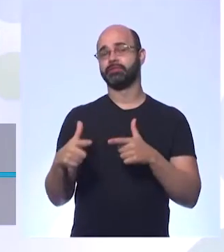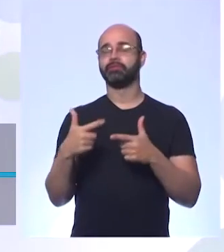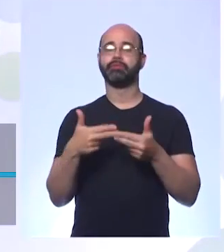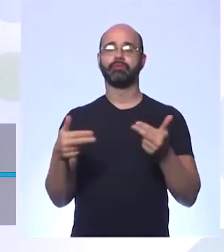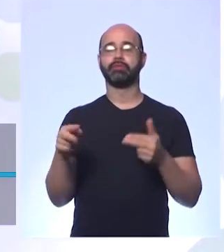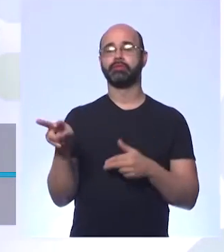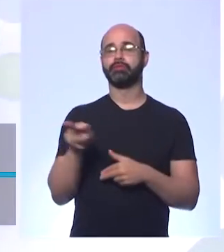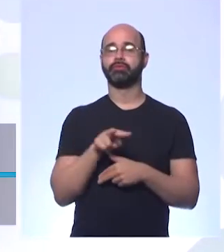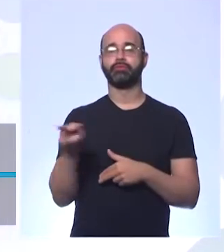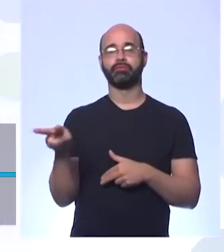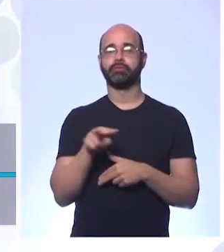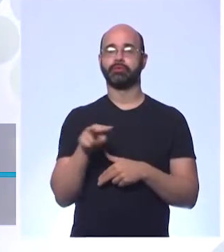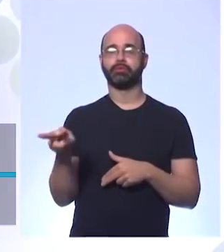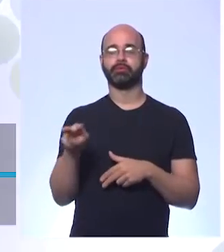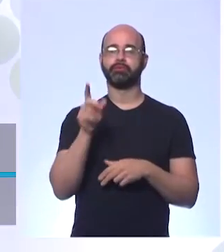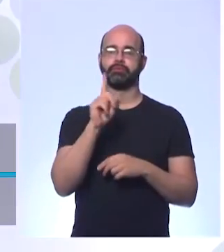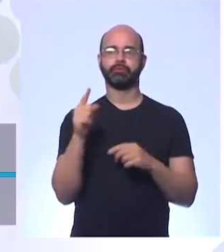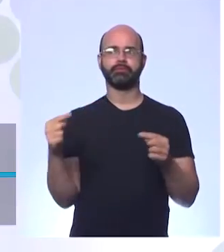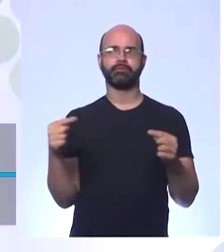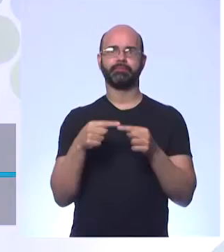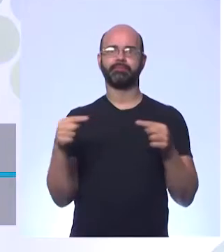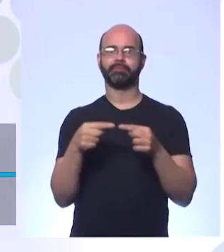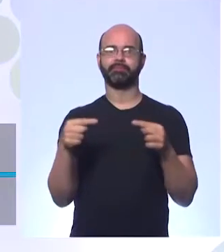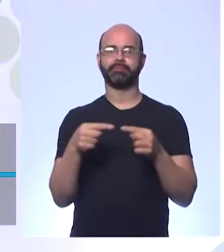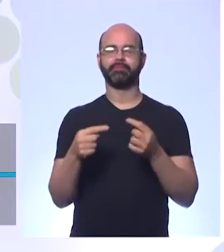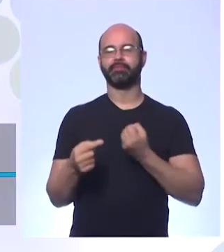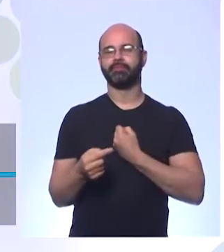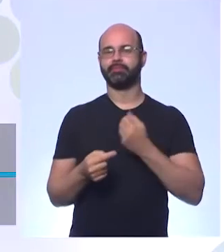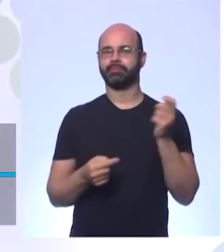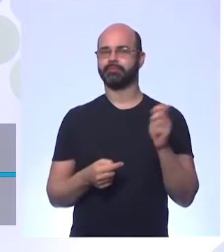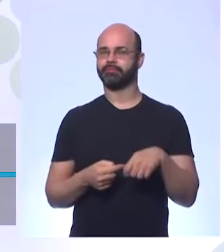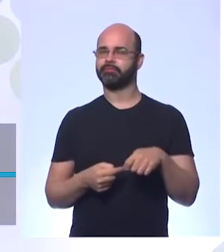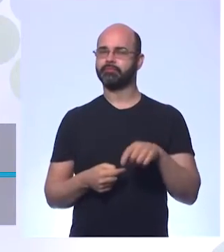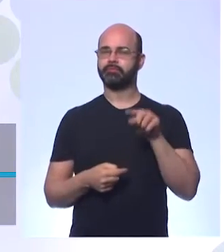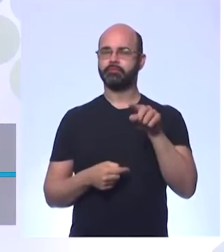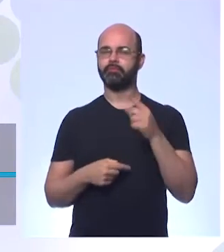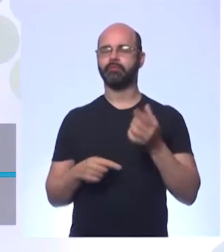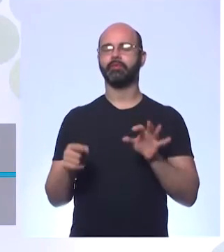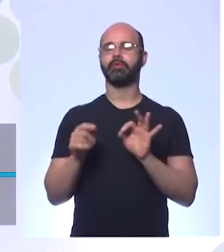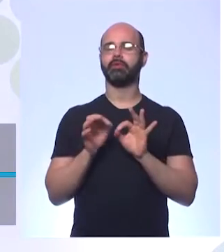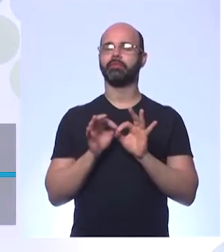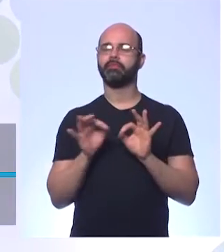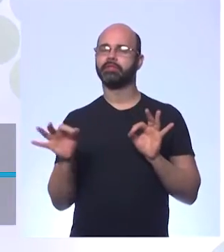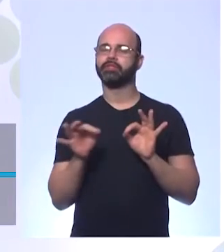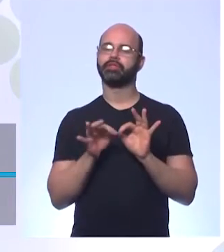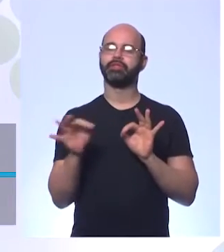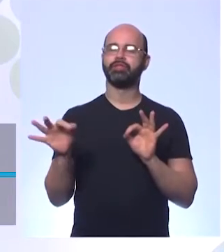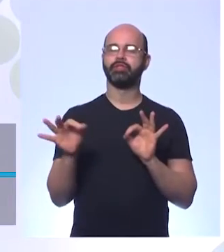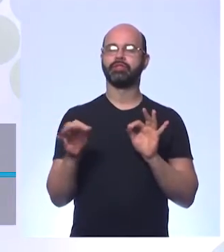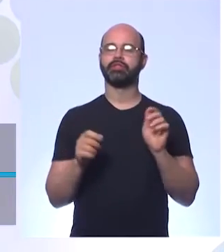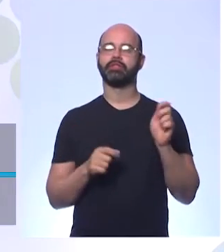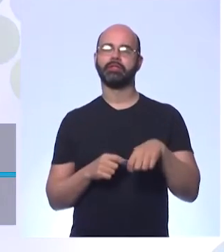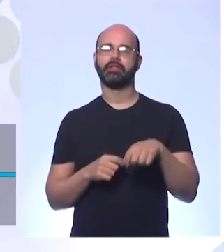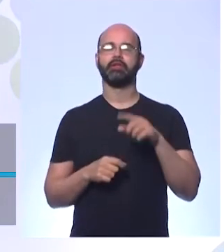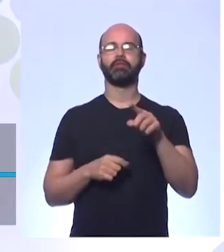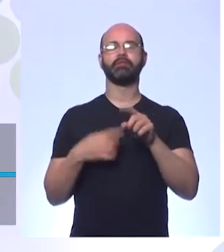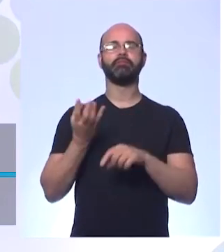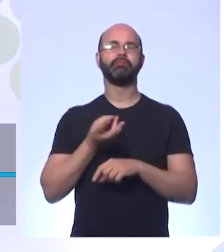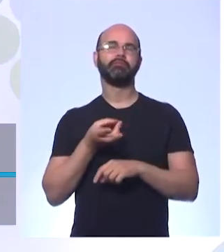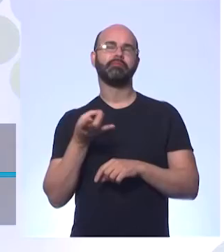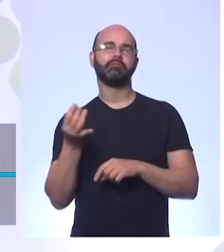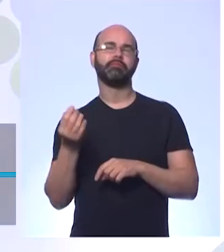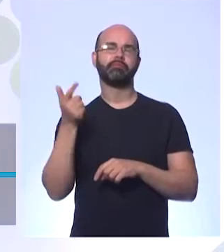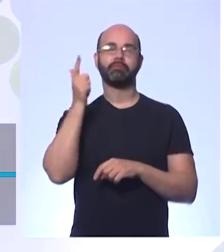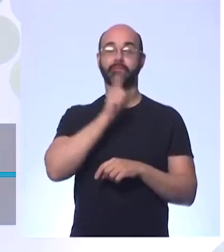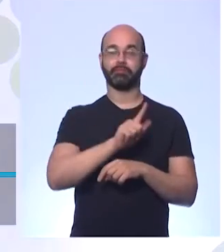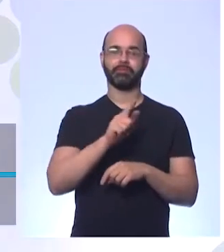coisas que você consegue associar ao número. Tudo que você consegue medir, que você consegue contar,